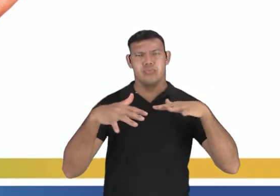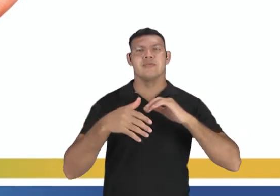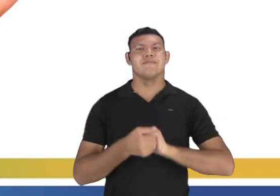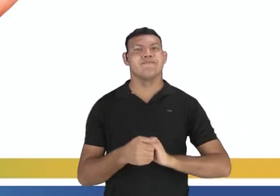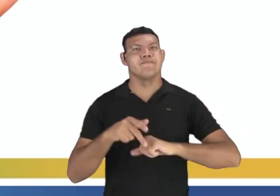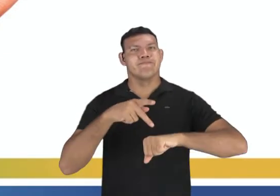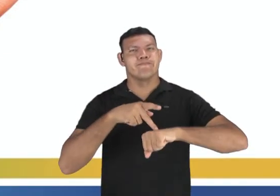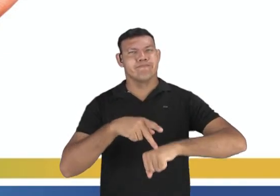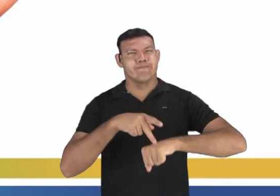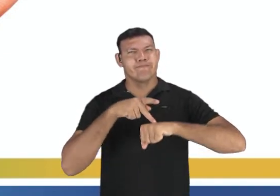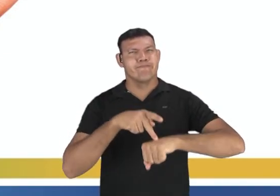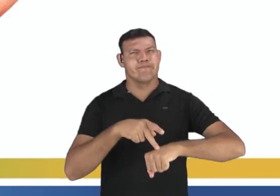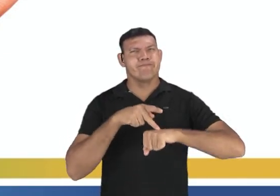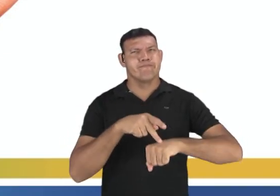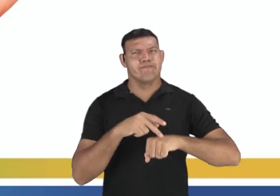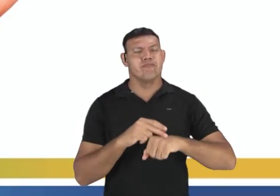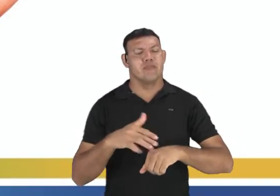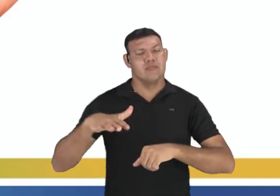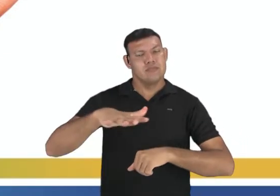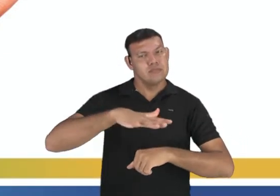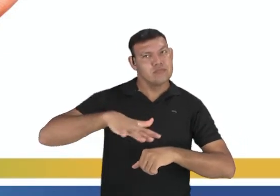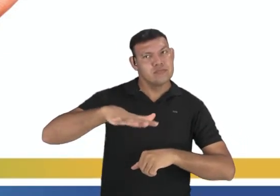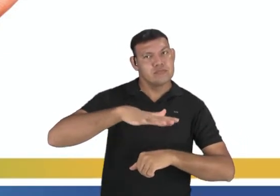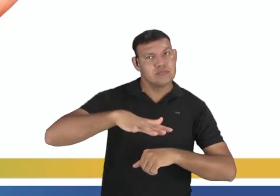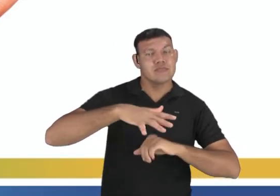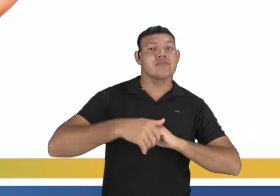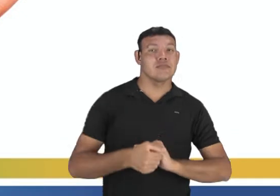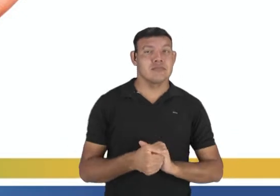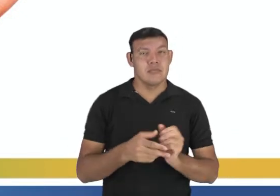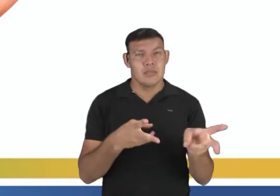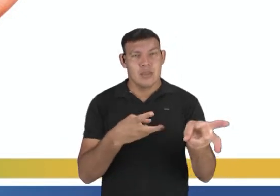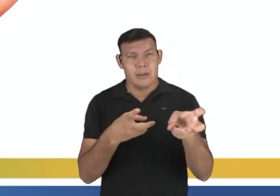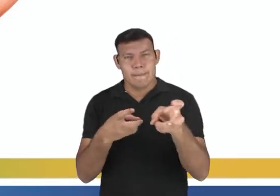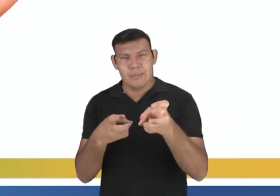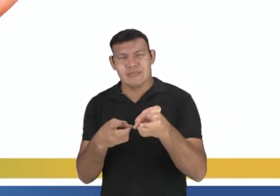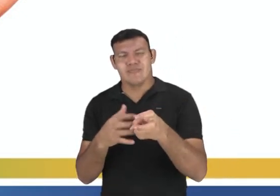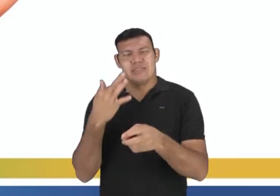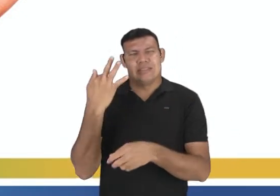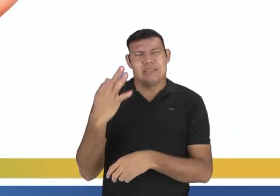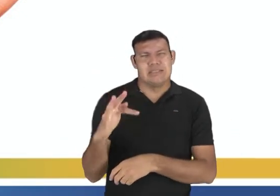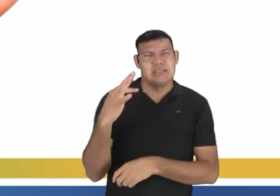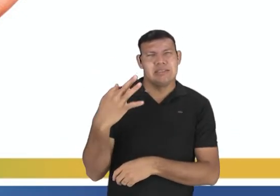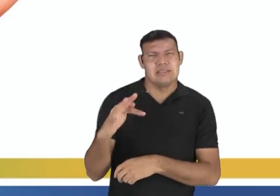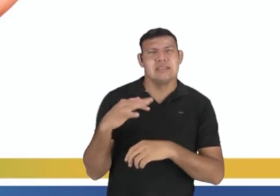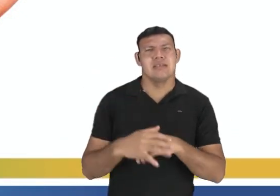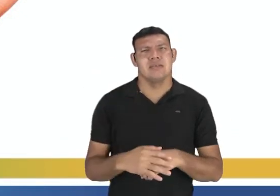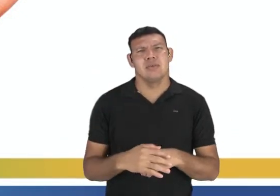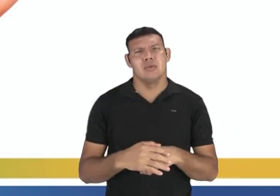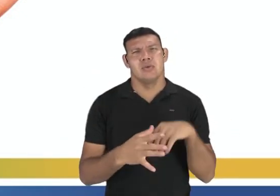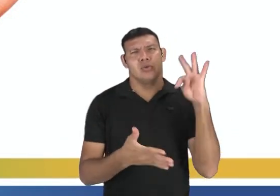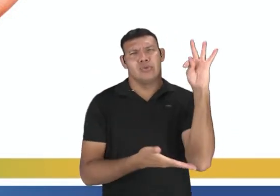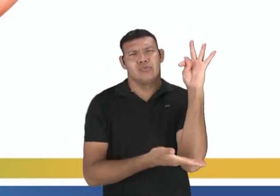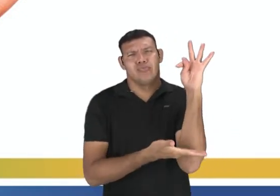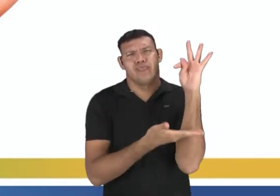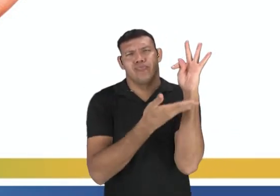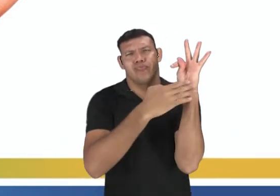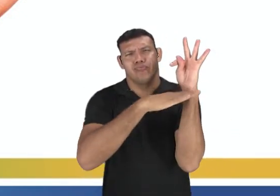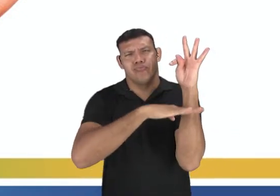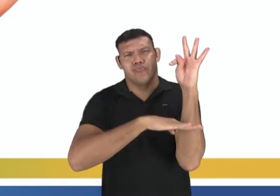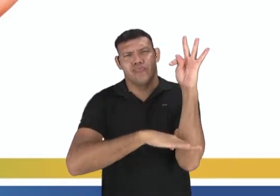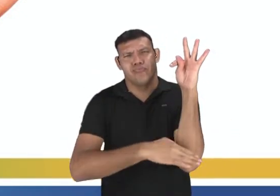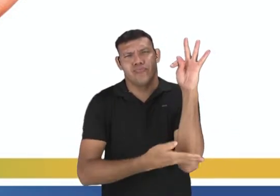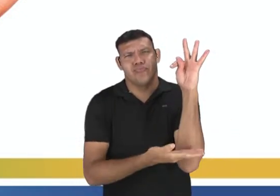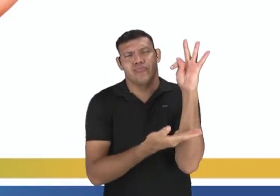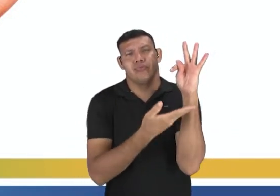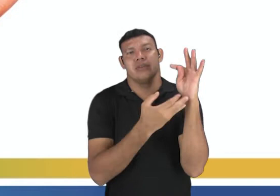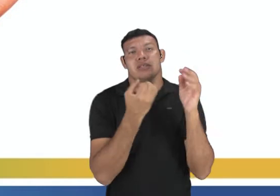pressão no nosso meio, além de perceber a dor e as diferenças de temperatura. Por exemplo, se eu coloco lá